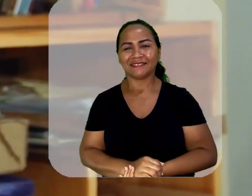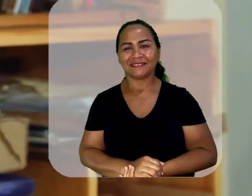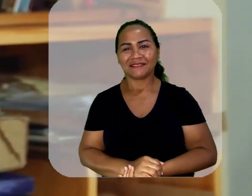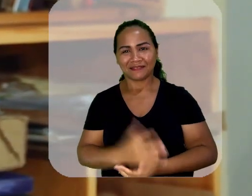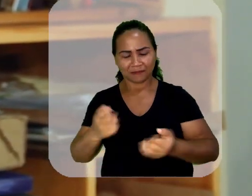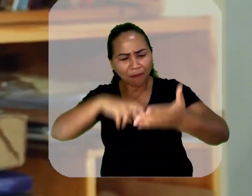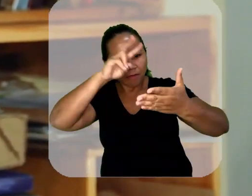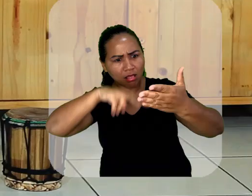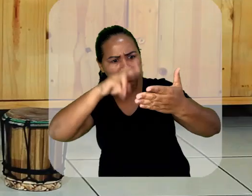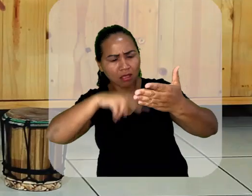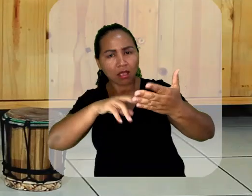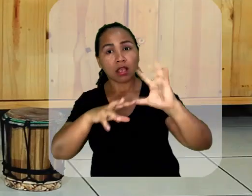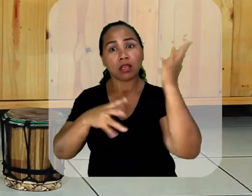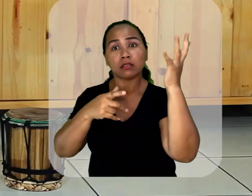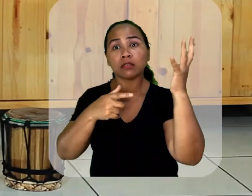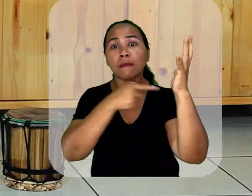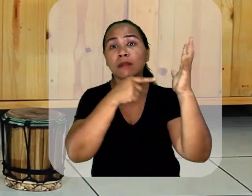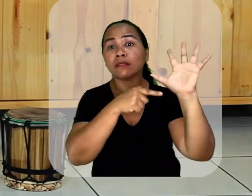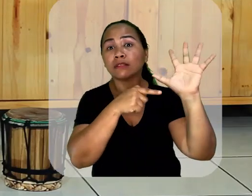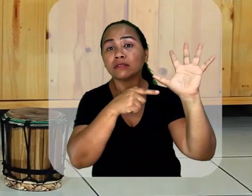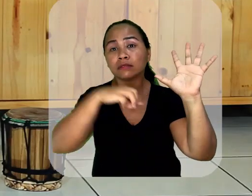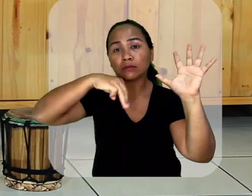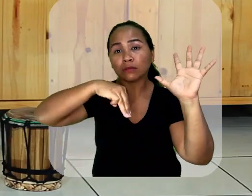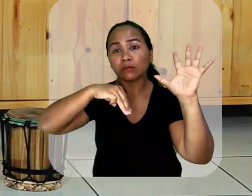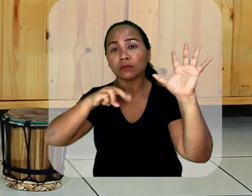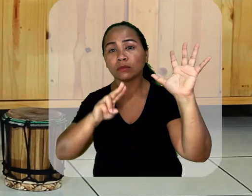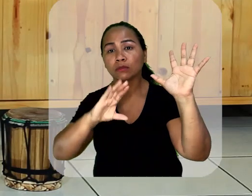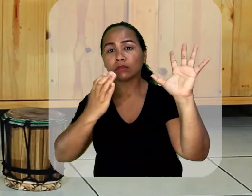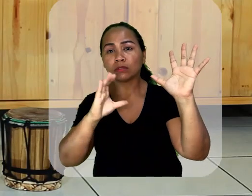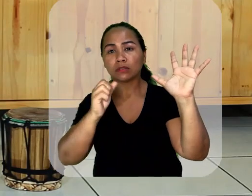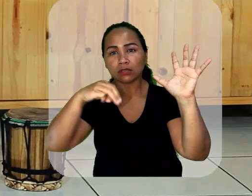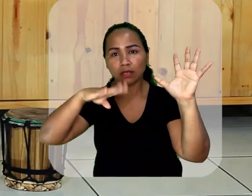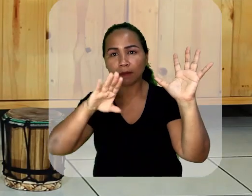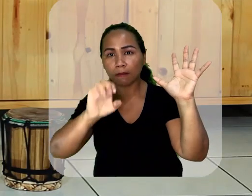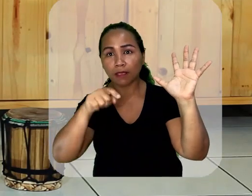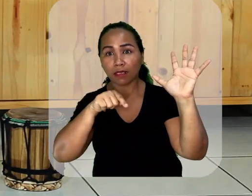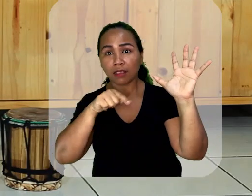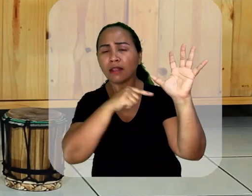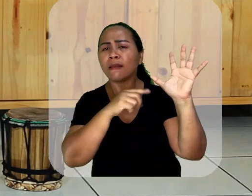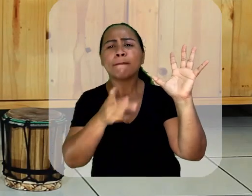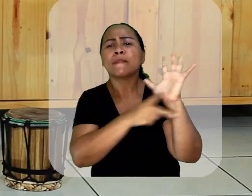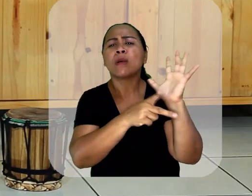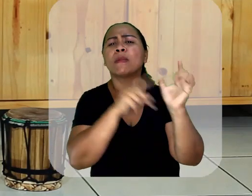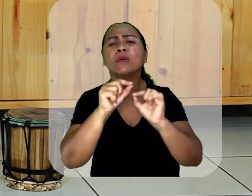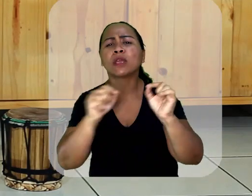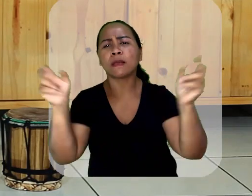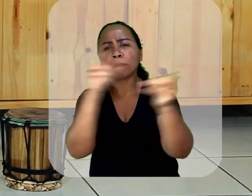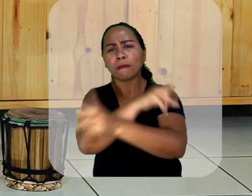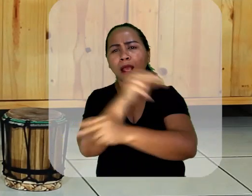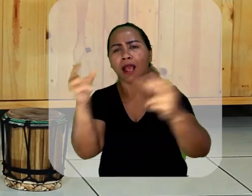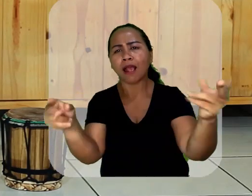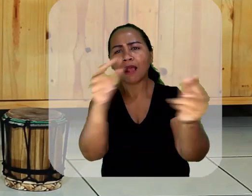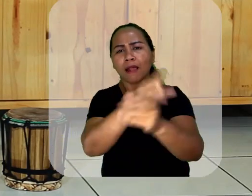vamos lá. Mussambê, para quem não sabe, é uma plantinha. Ela é usada para benzer pessoas. Ela é usada para